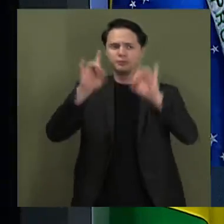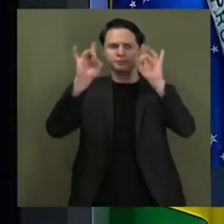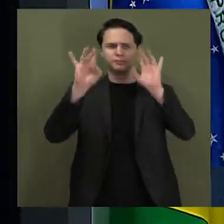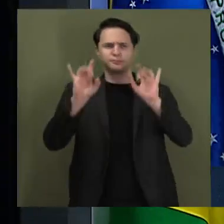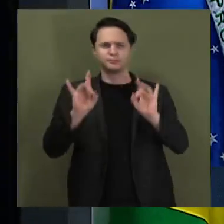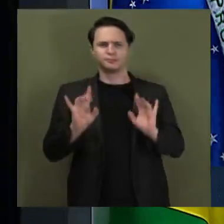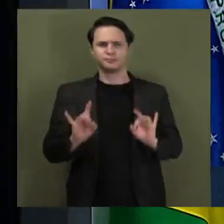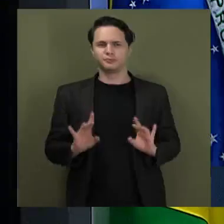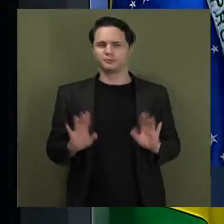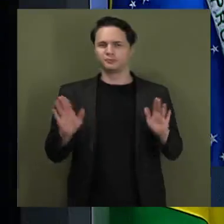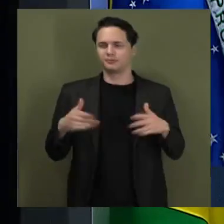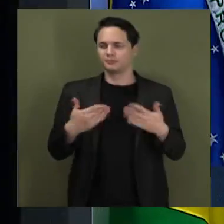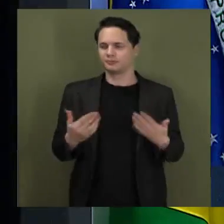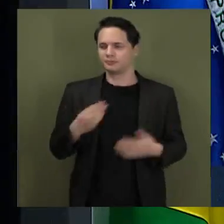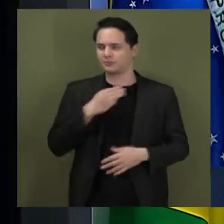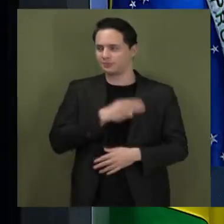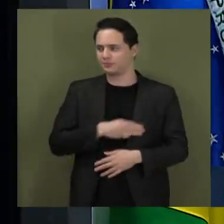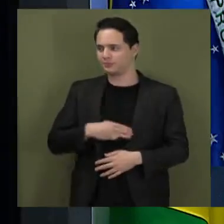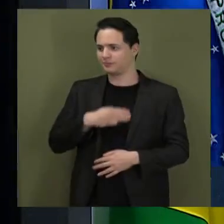tem uma missão